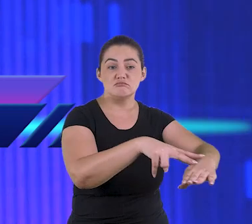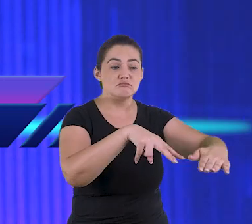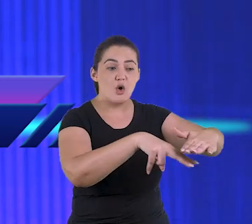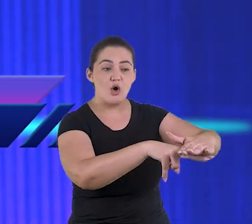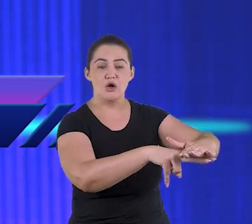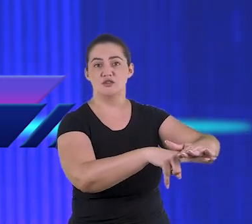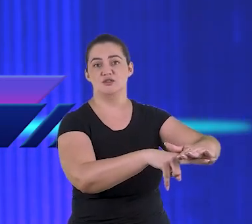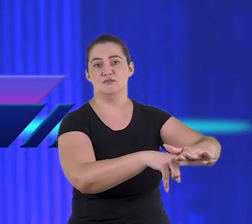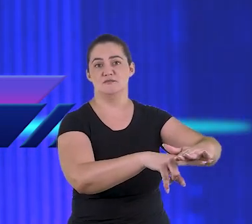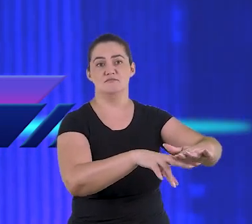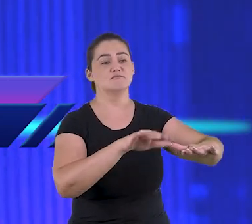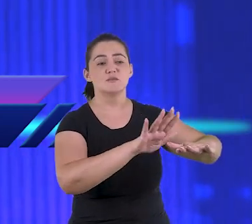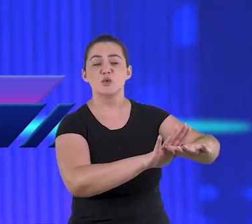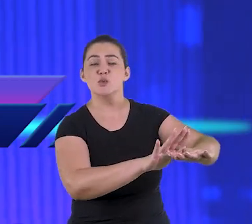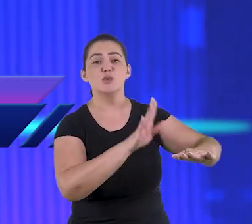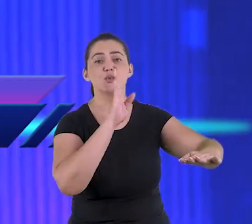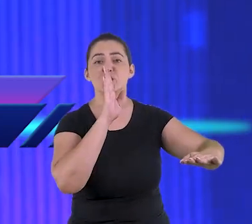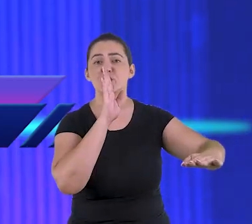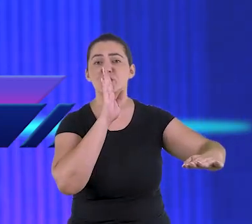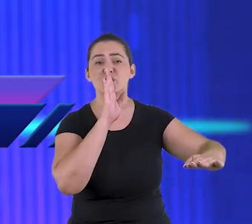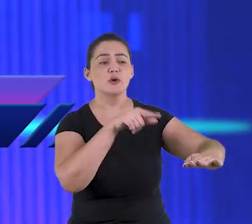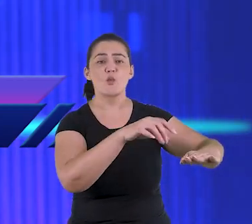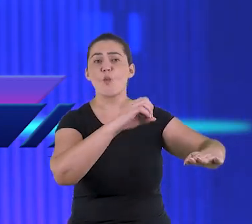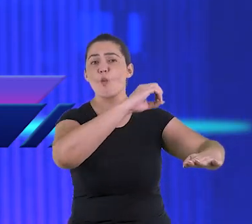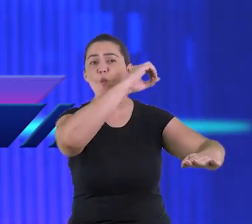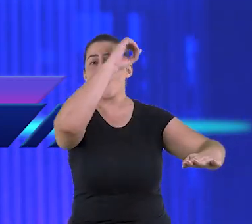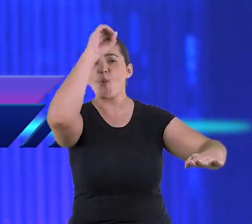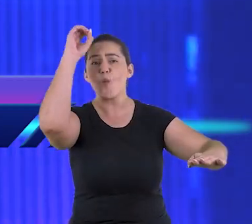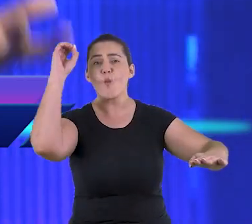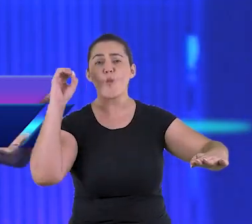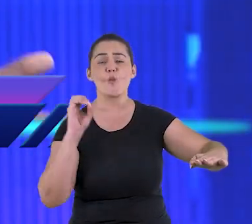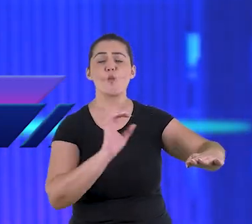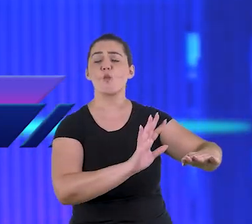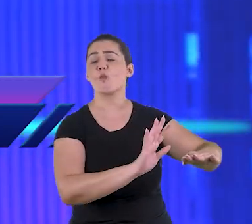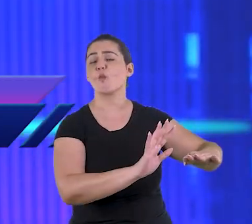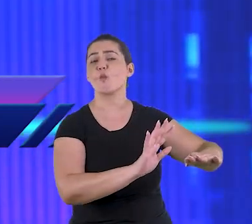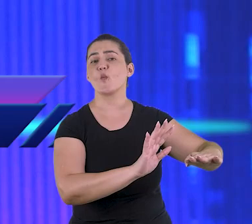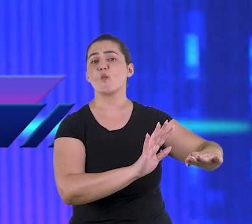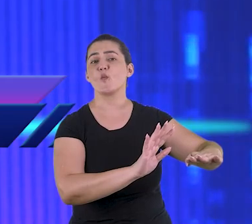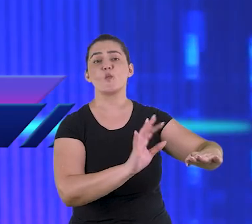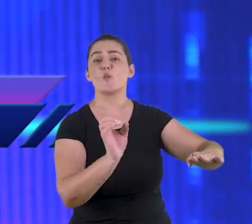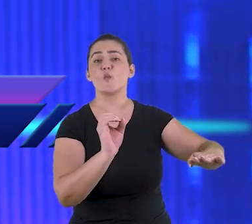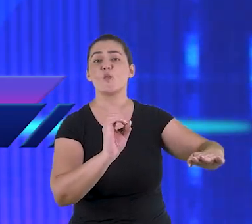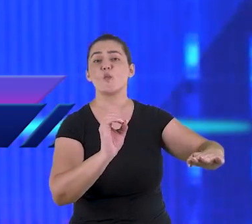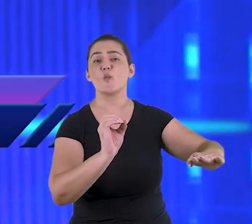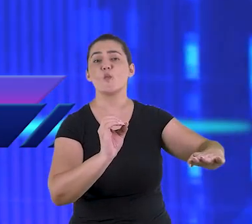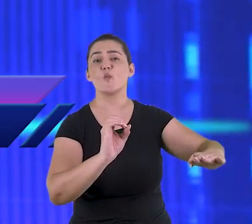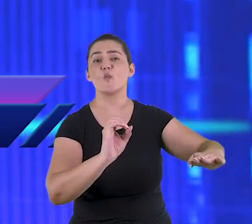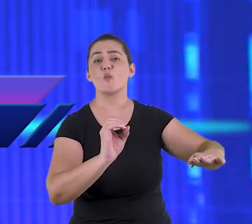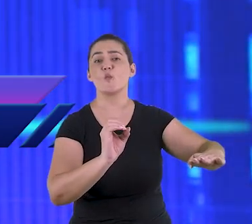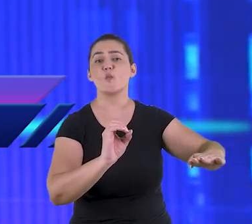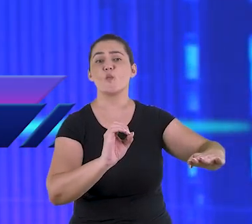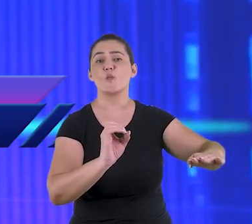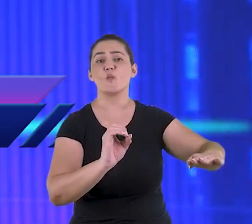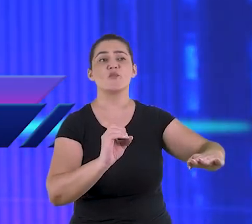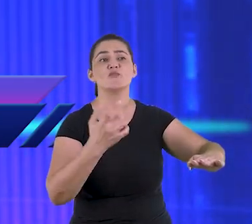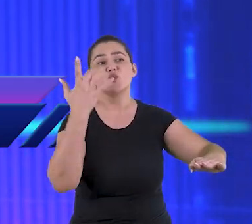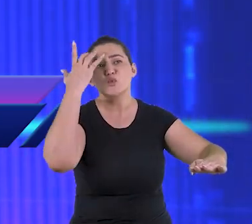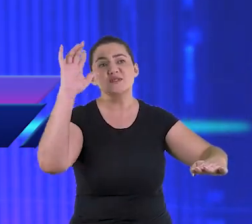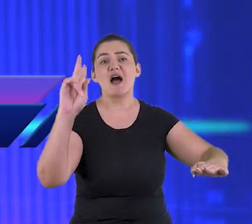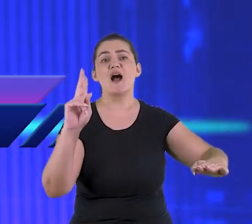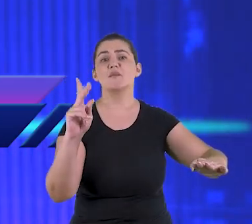morte, na verdade, fica com a gente que permanece vivo. Porque quem já morreu